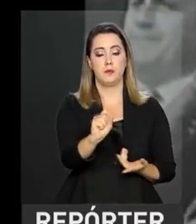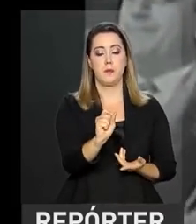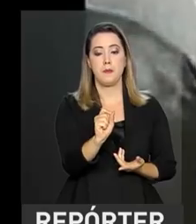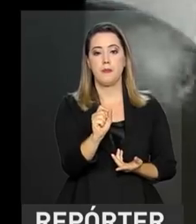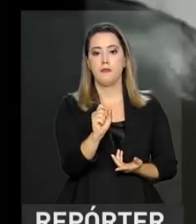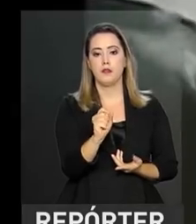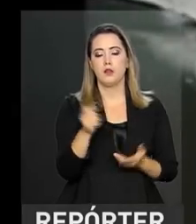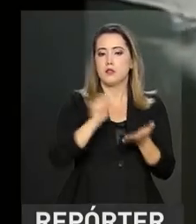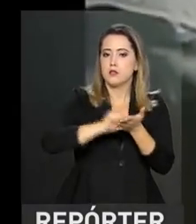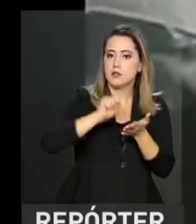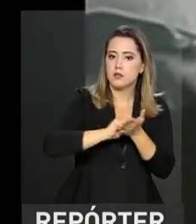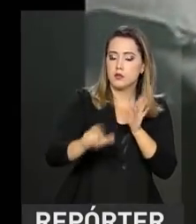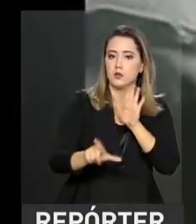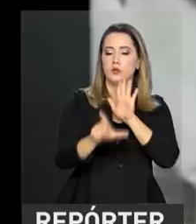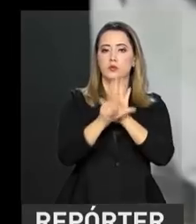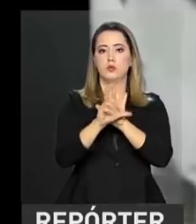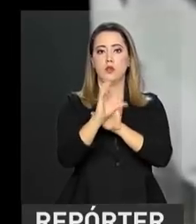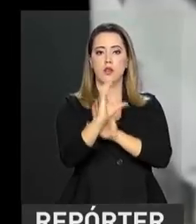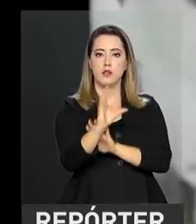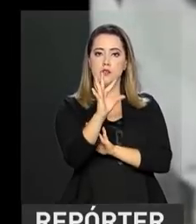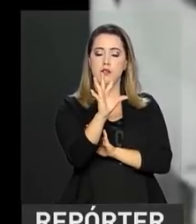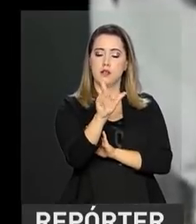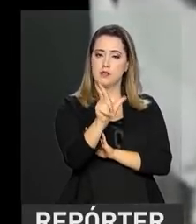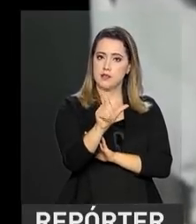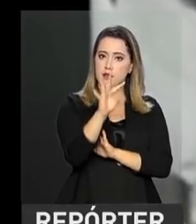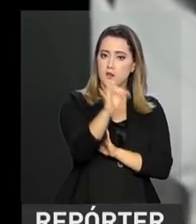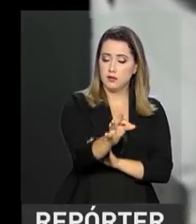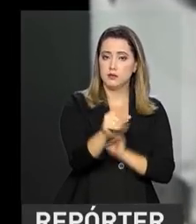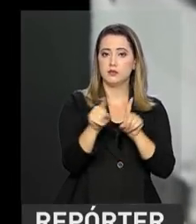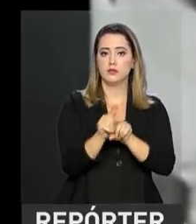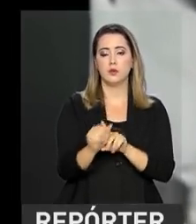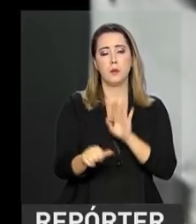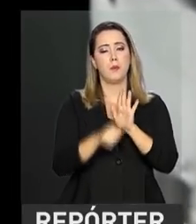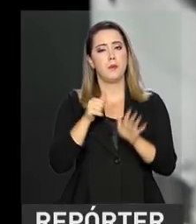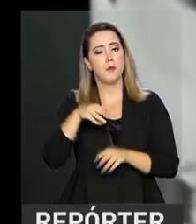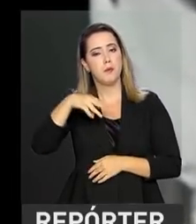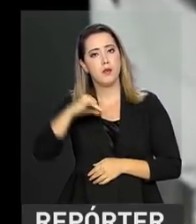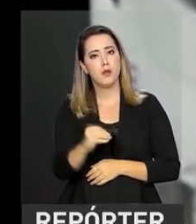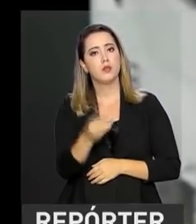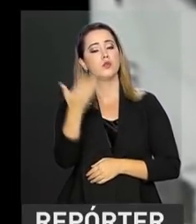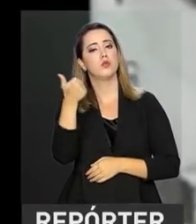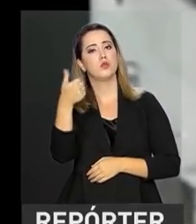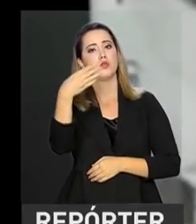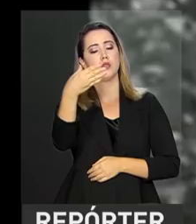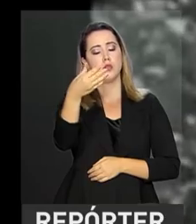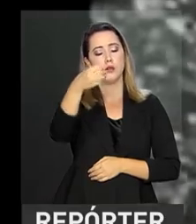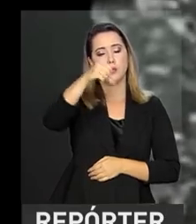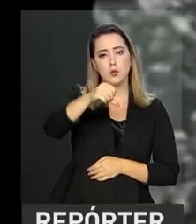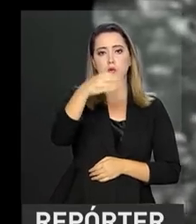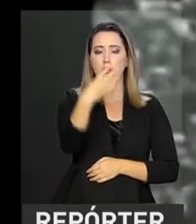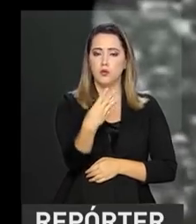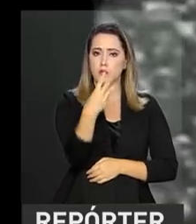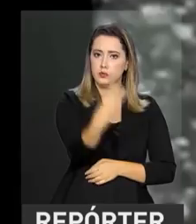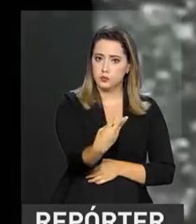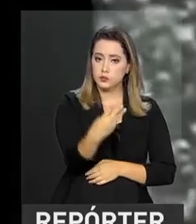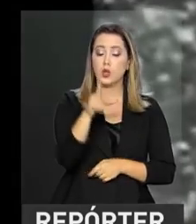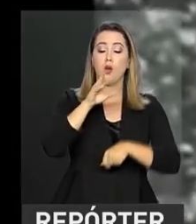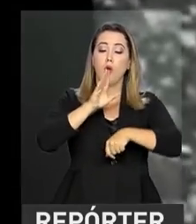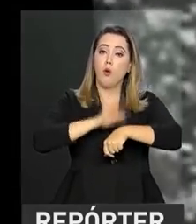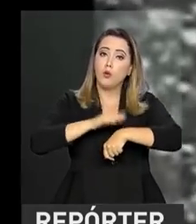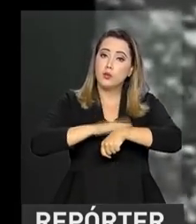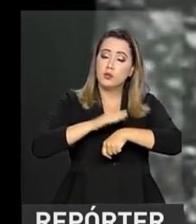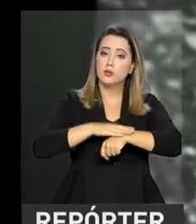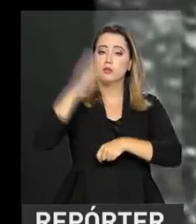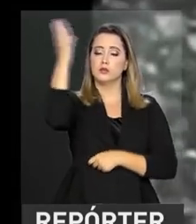consolidação das leis do trabalho naquele distante 1º de maio de 1943 a então hora do